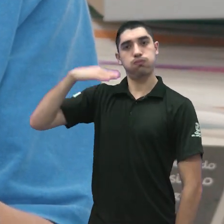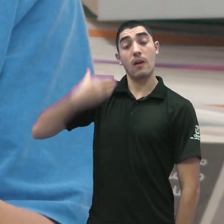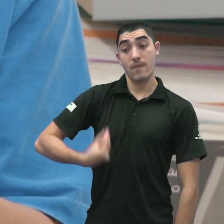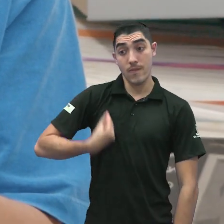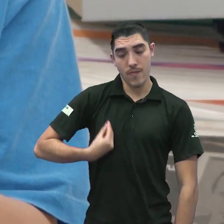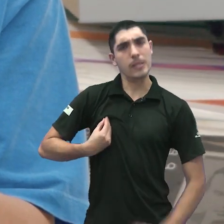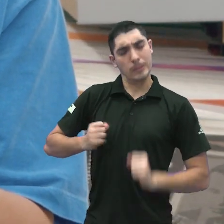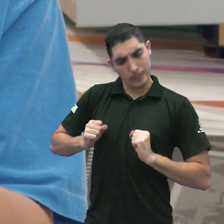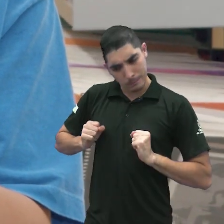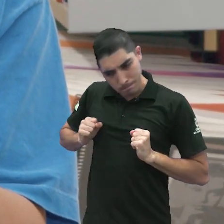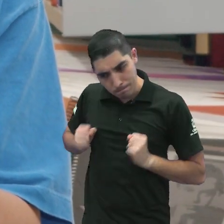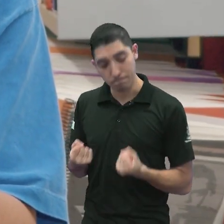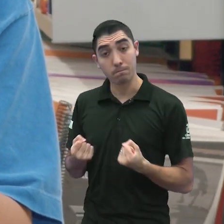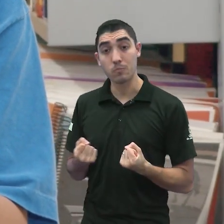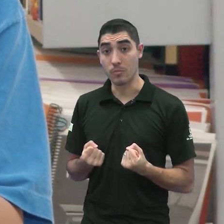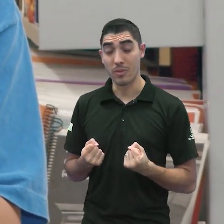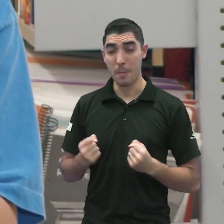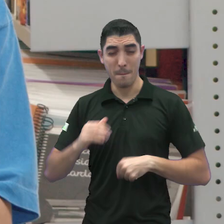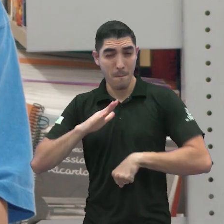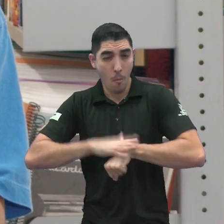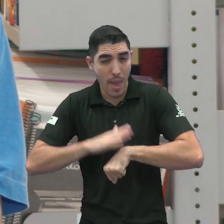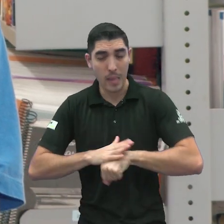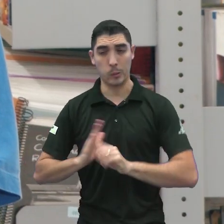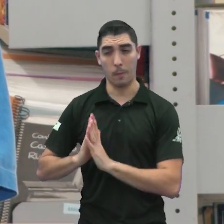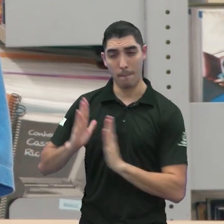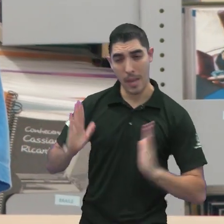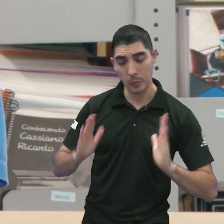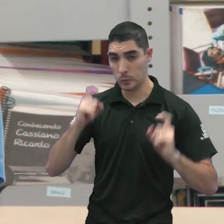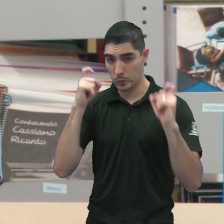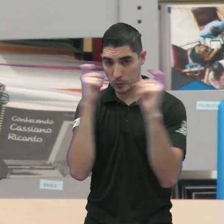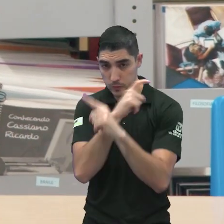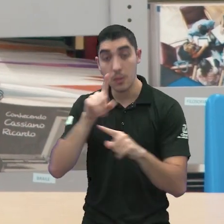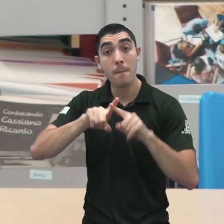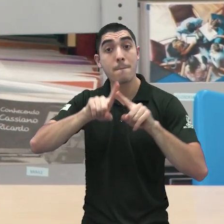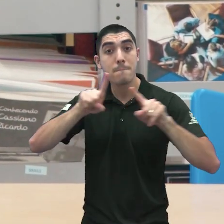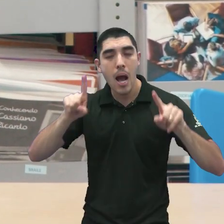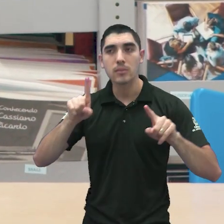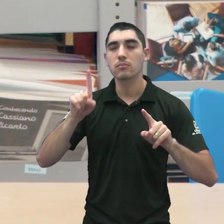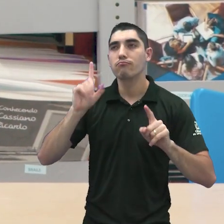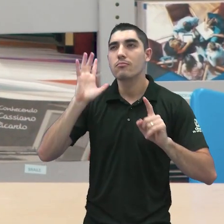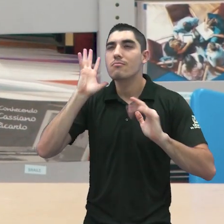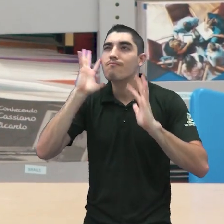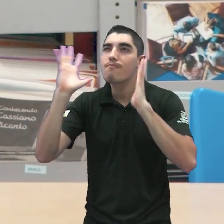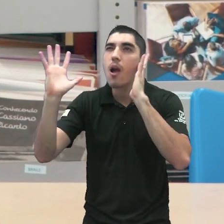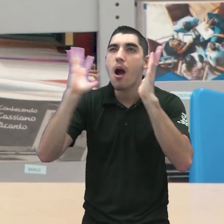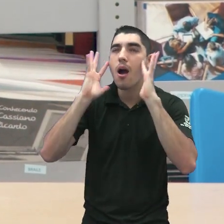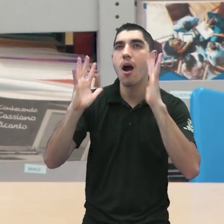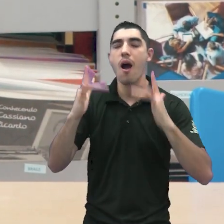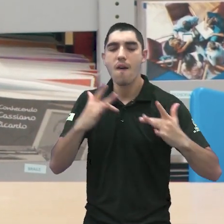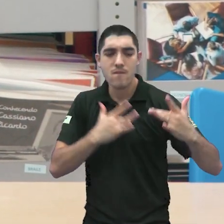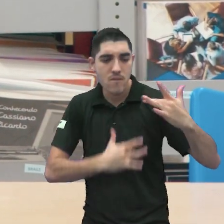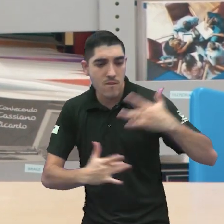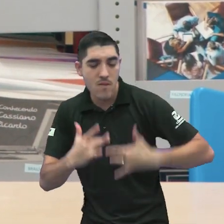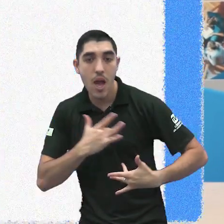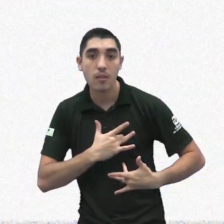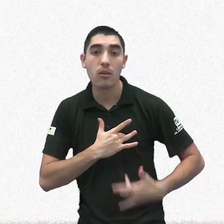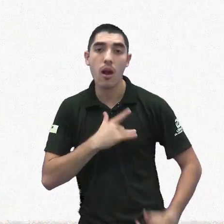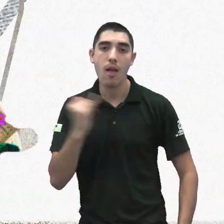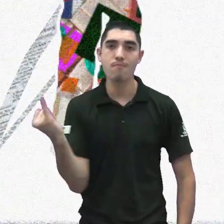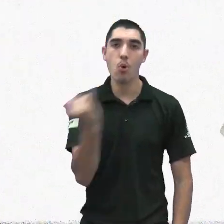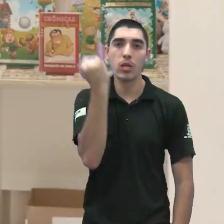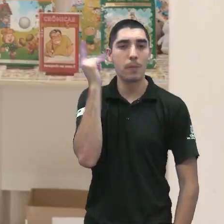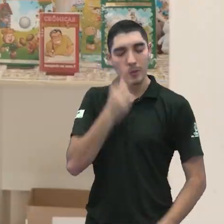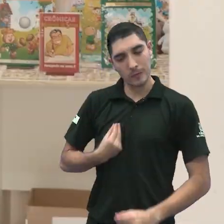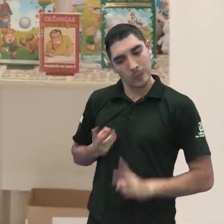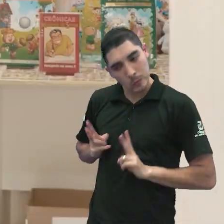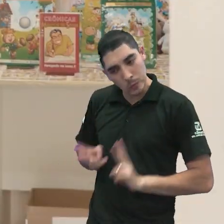livro que nos mostra que, mesmo nos momentos mais duros, a imaginação e o afeto podem ser a chave para continuar.